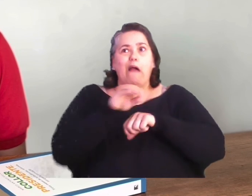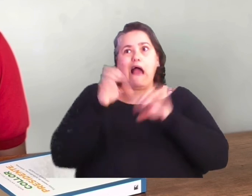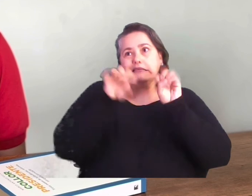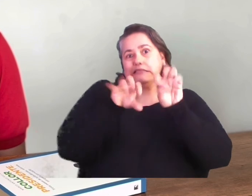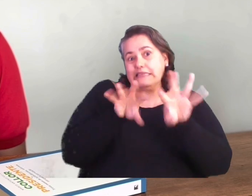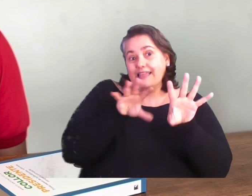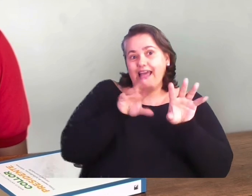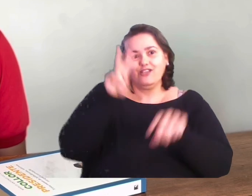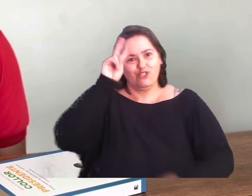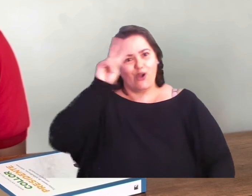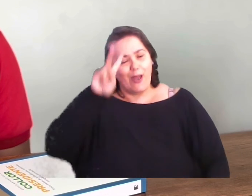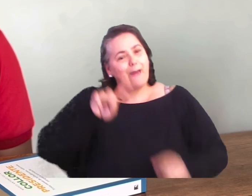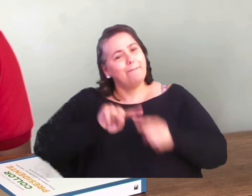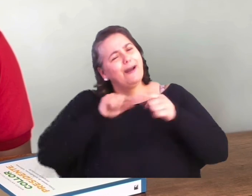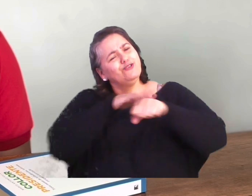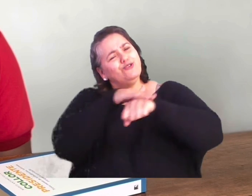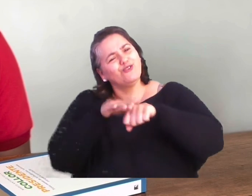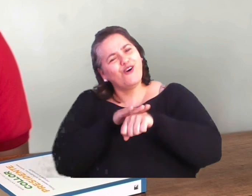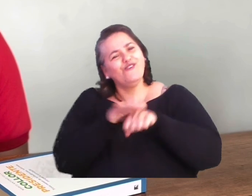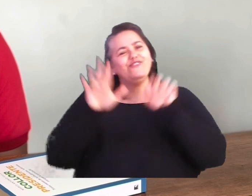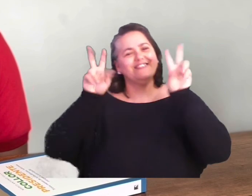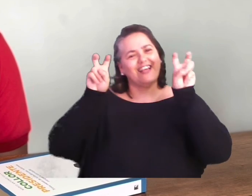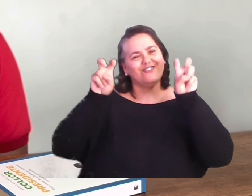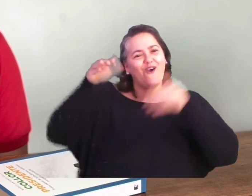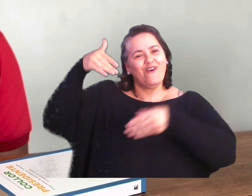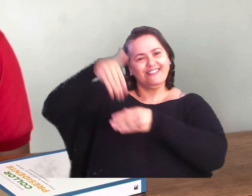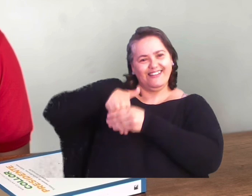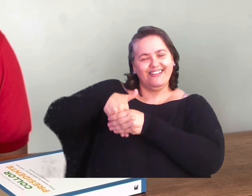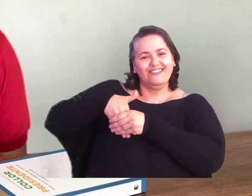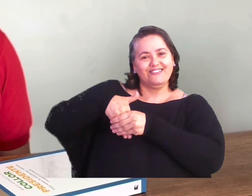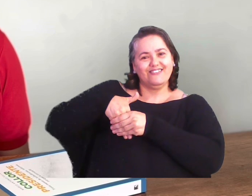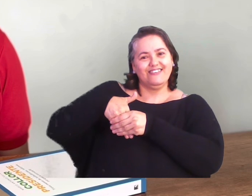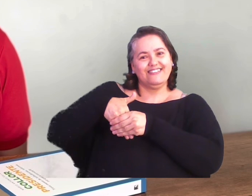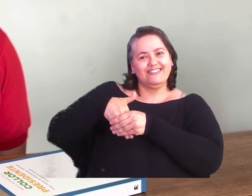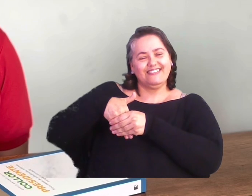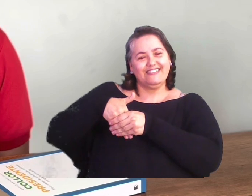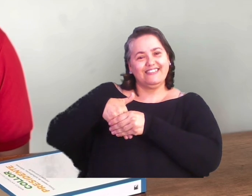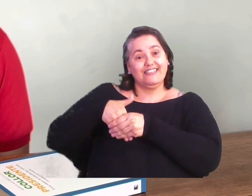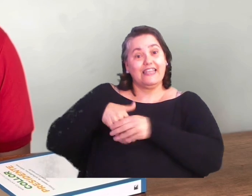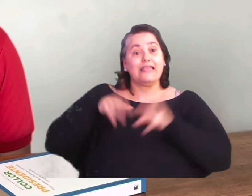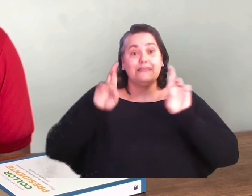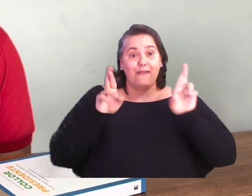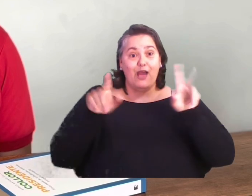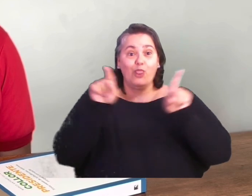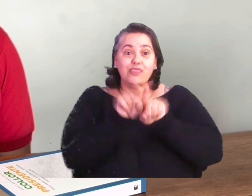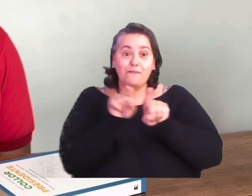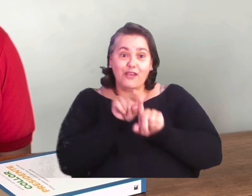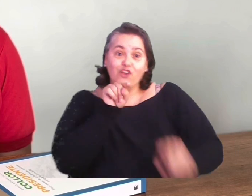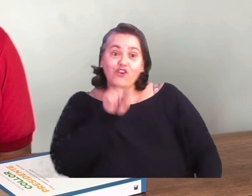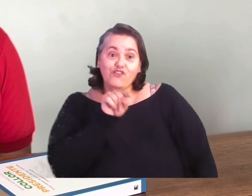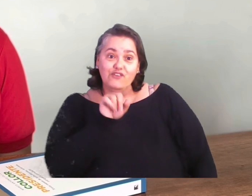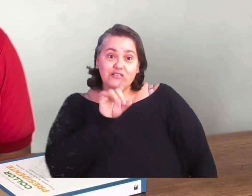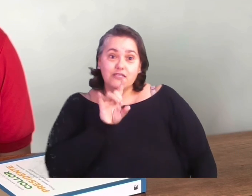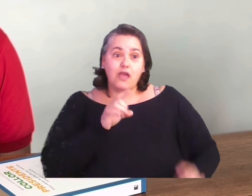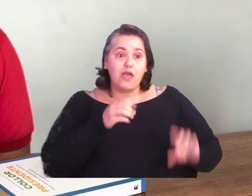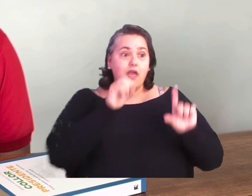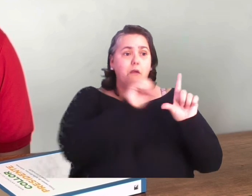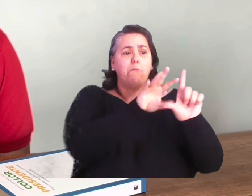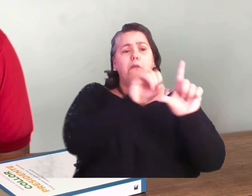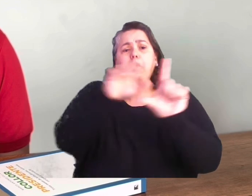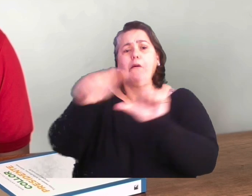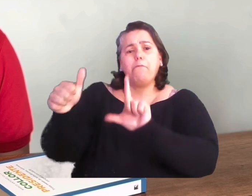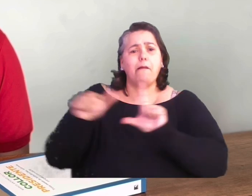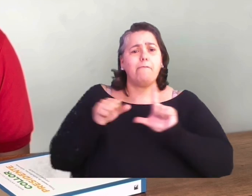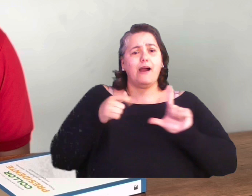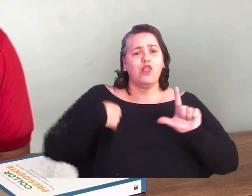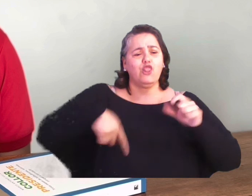aula de história, mas de conversar sobre as eleições. E espero também que você compartilhe o nosso canal com